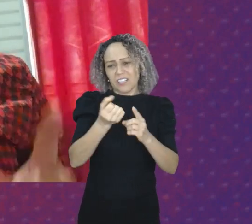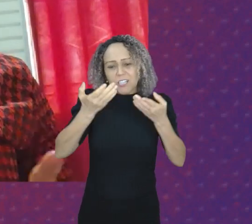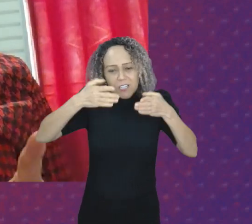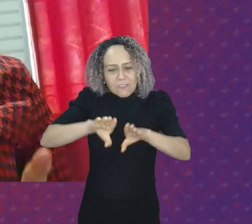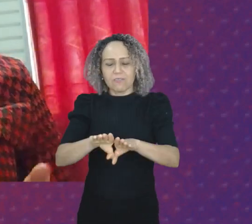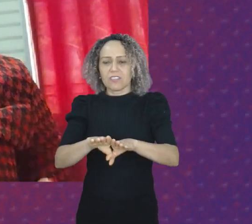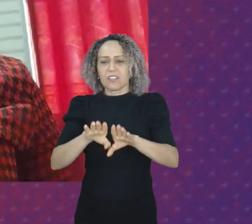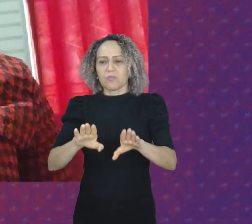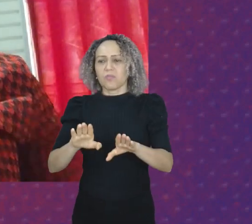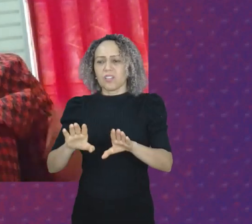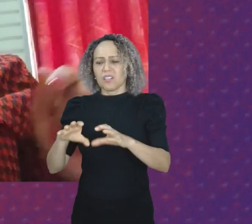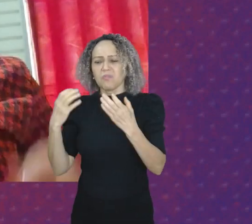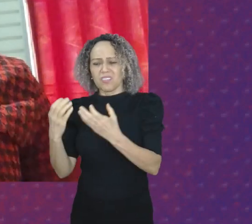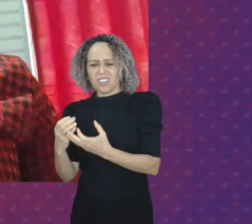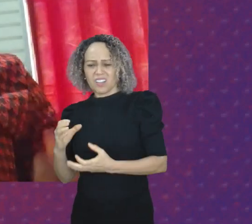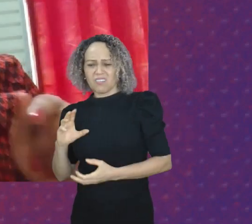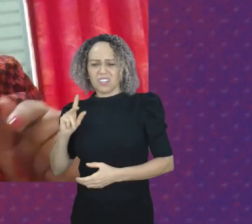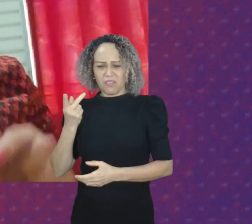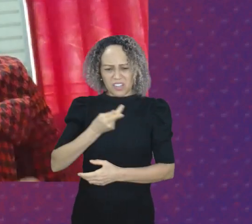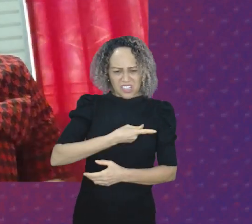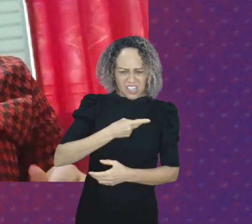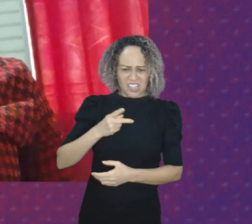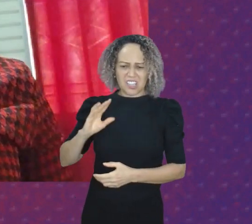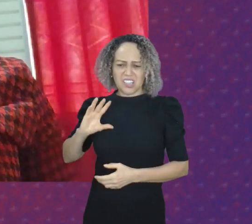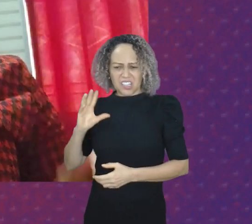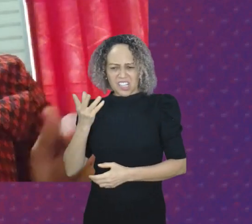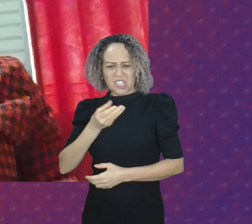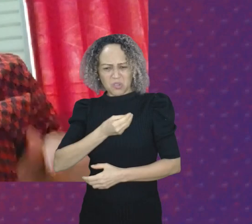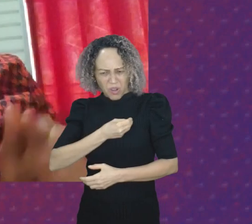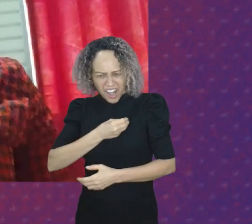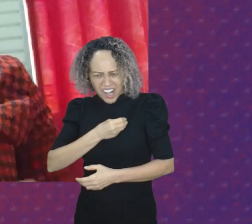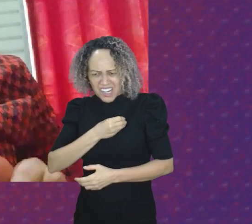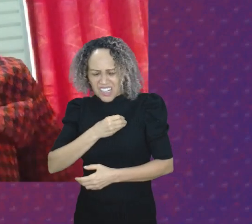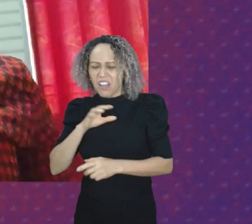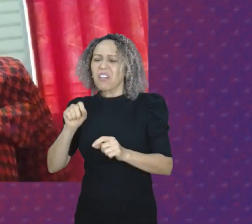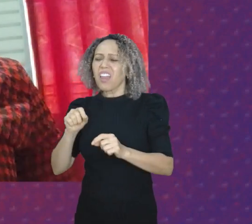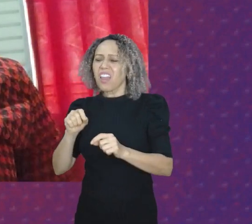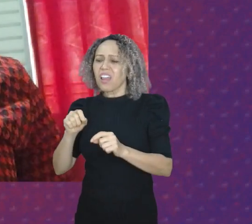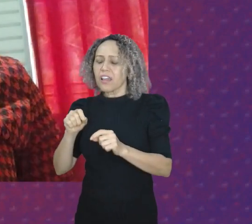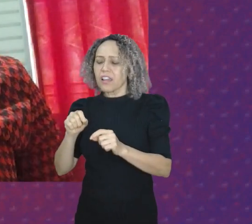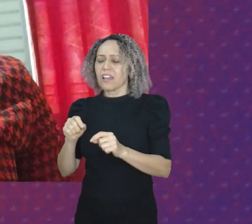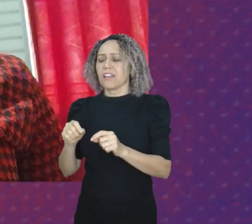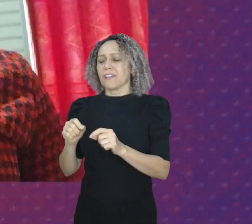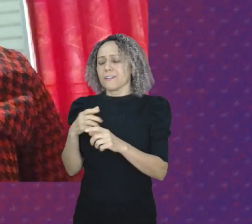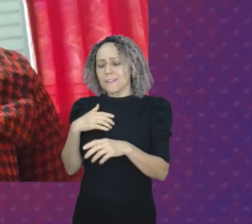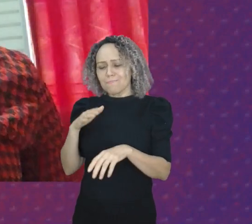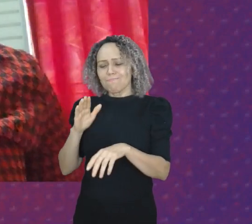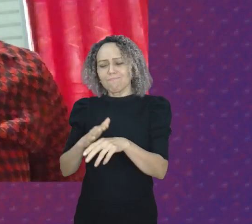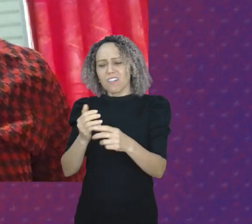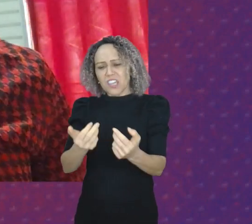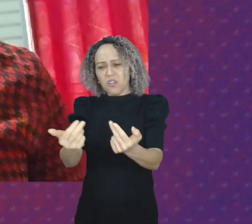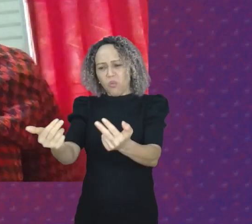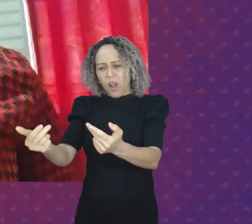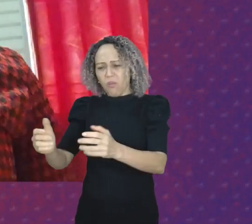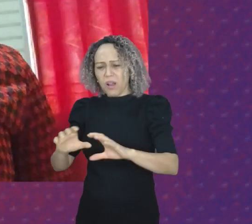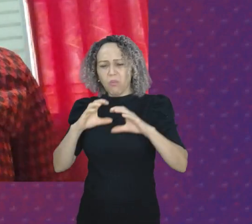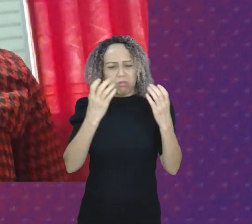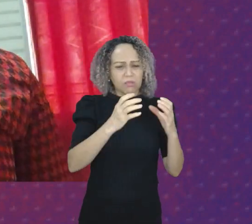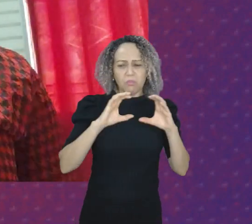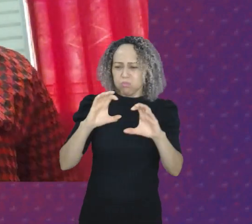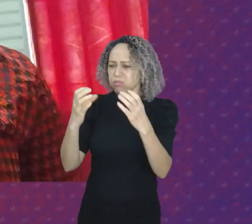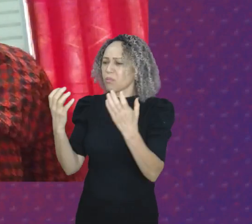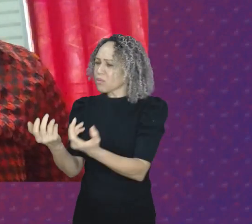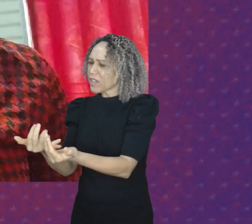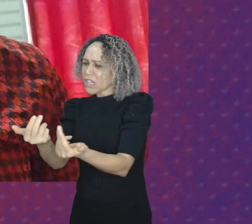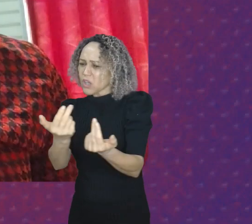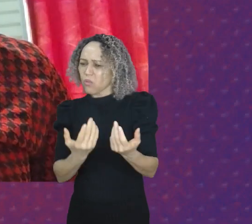não são só mais uma. A população de travestis e transexuais é mais uma dentro da sociedade. Então é muito importante